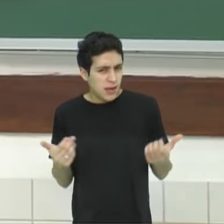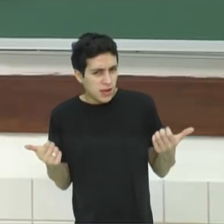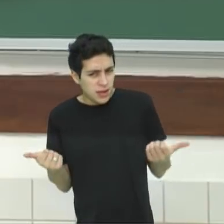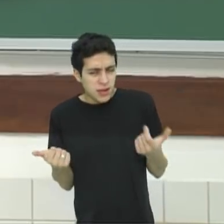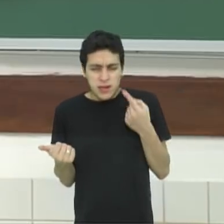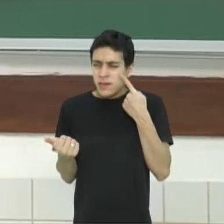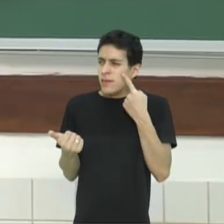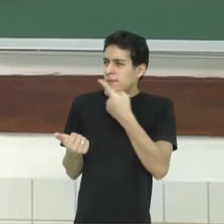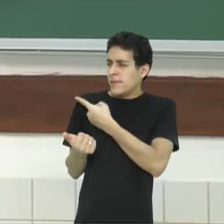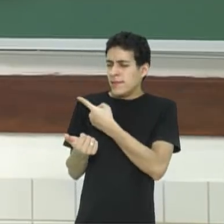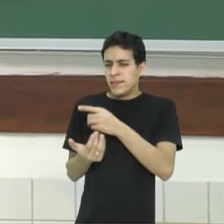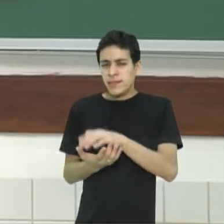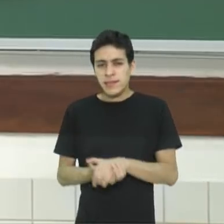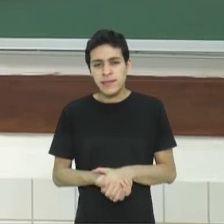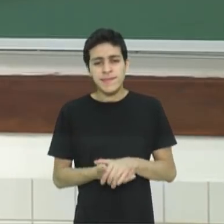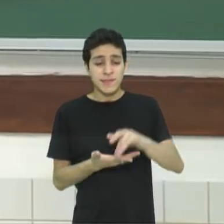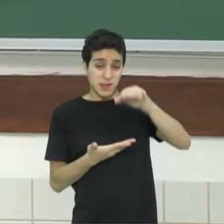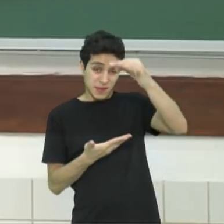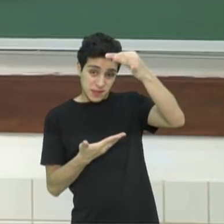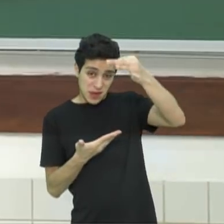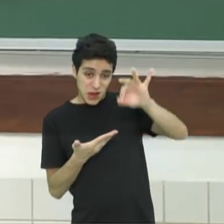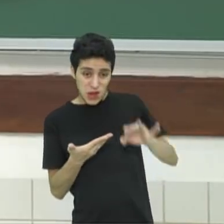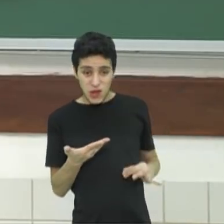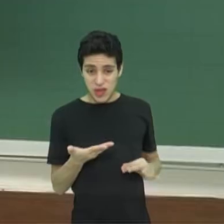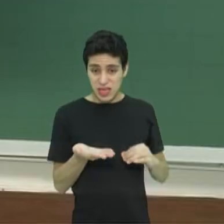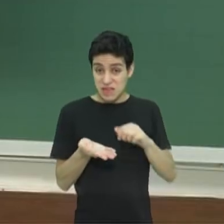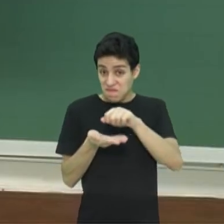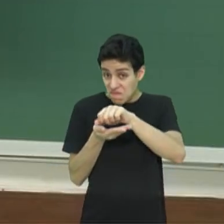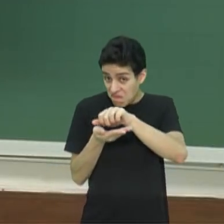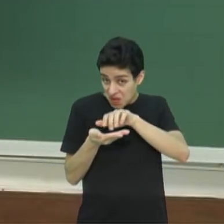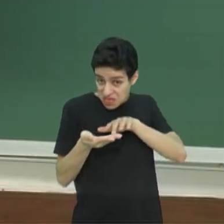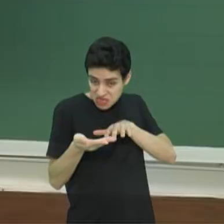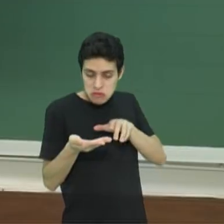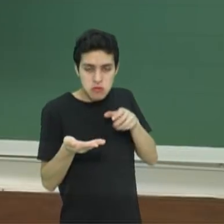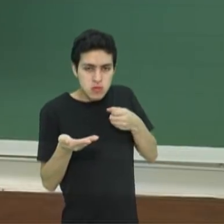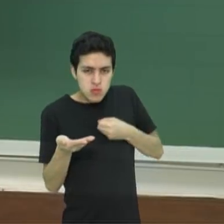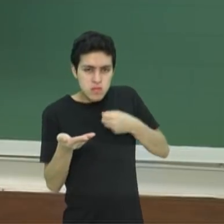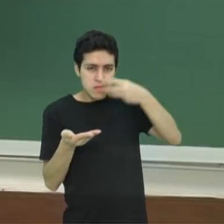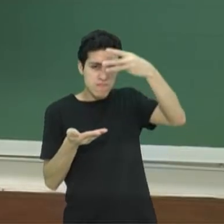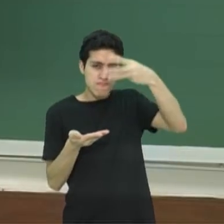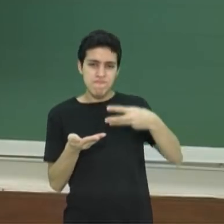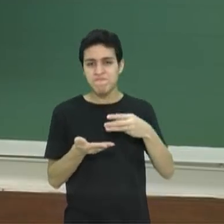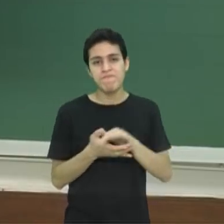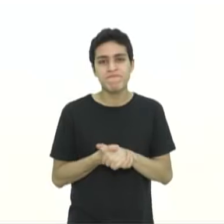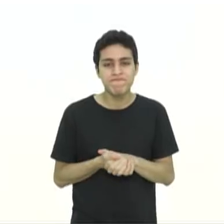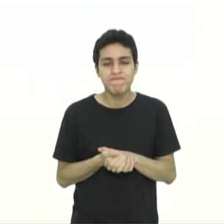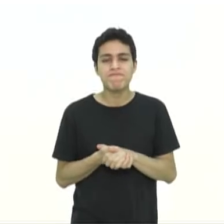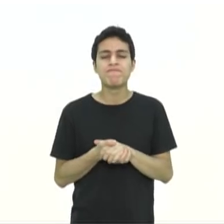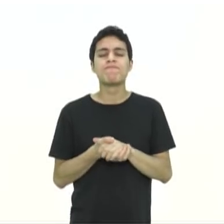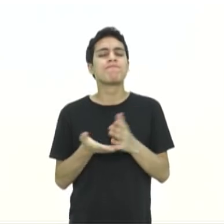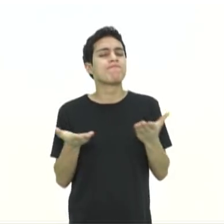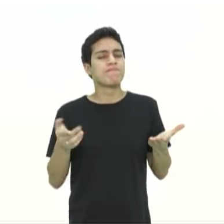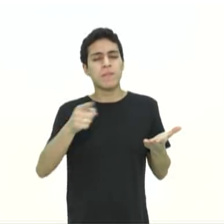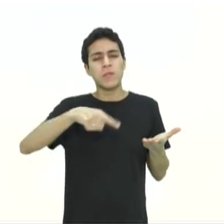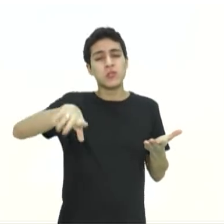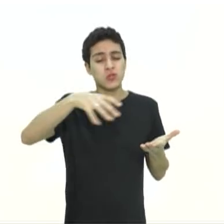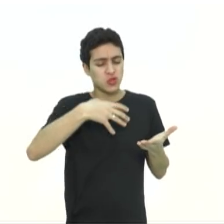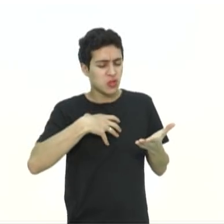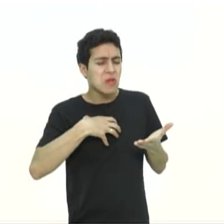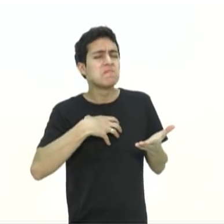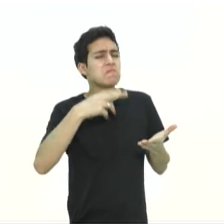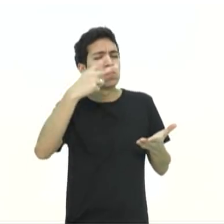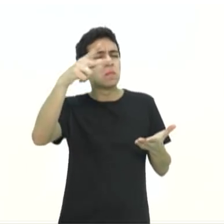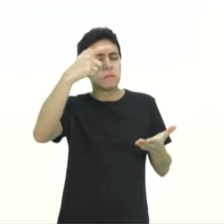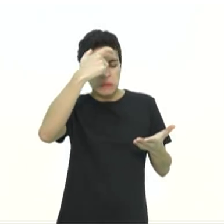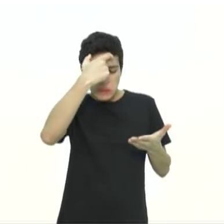Então vamos lá, pessoal, estamos de volta. Vamos para a correção do nosso exercício aí do número 3. Escreva com suas palavras sobre os tipos de transporte